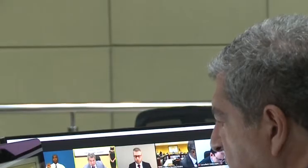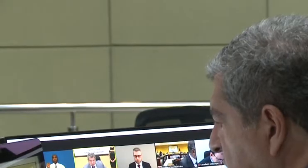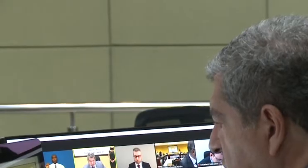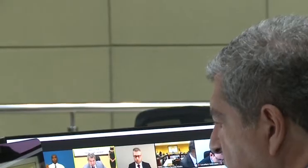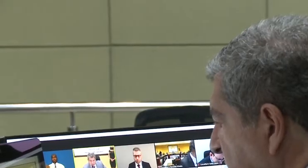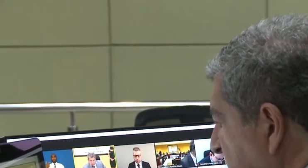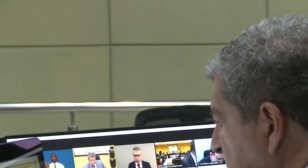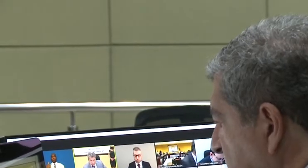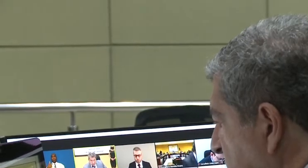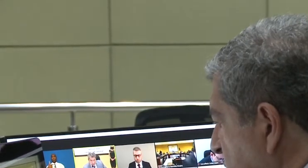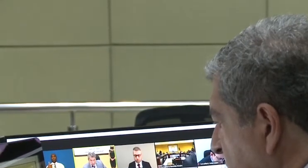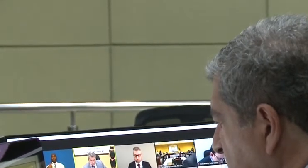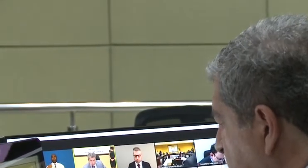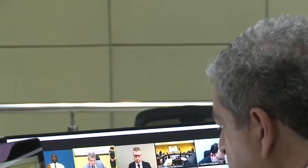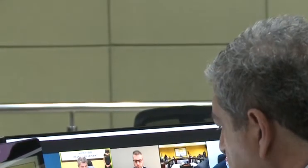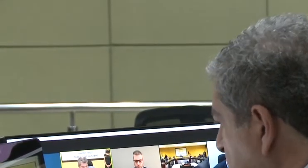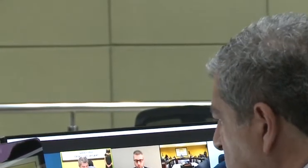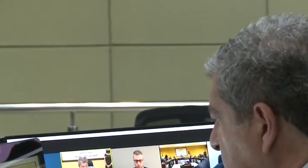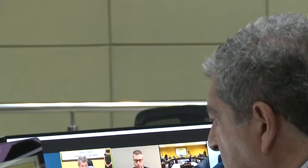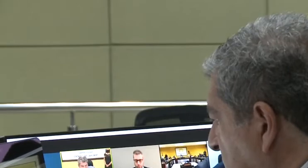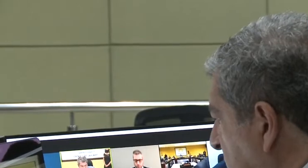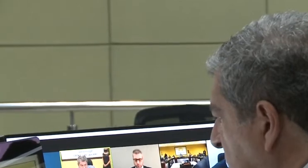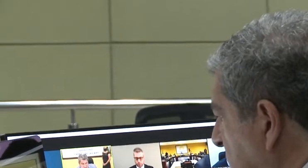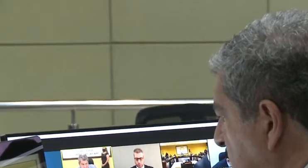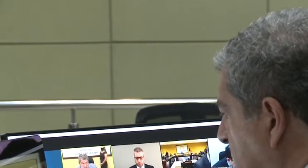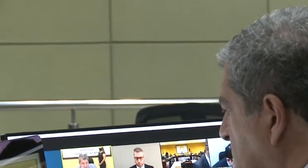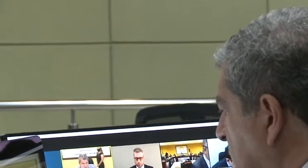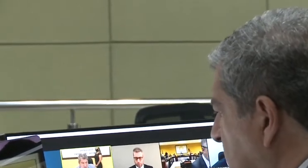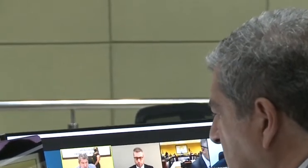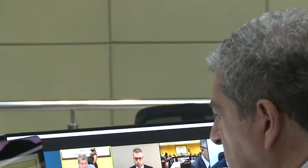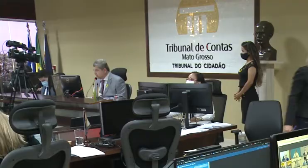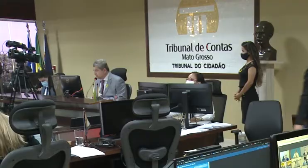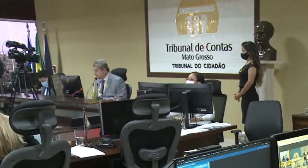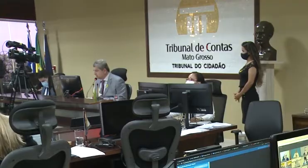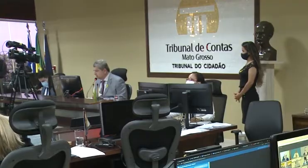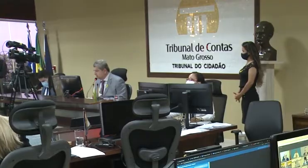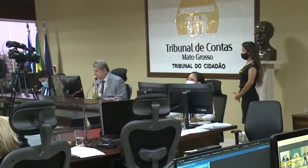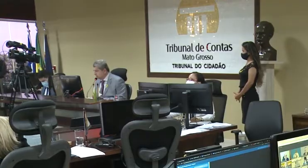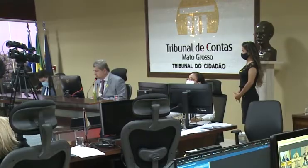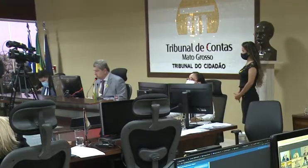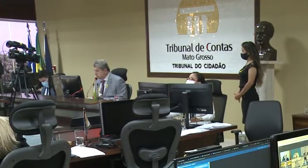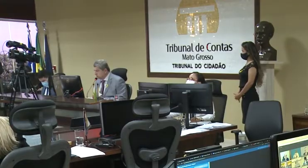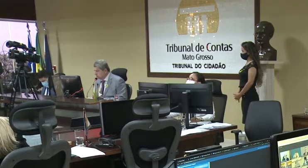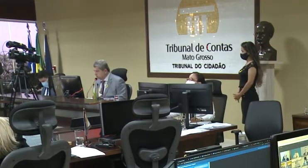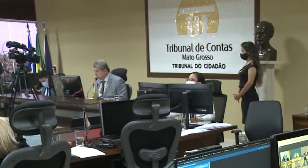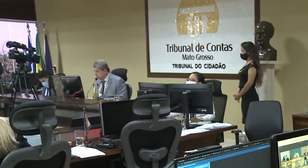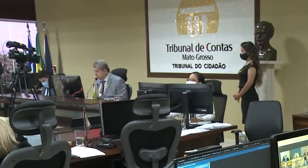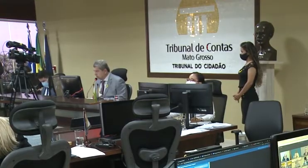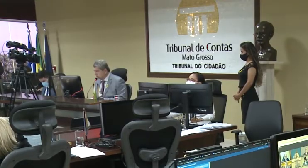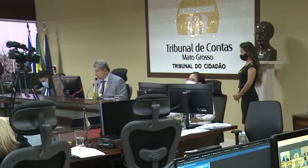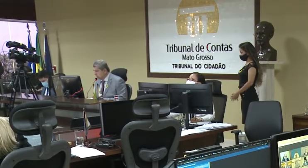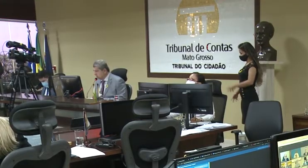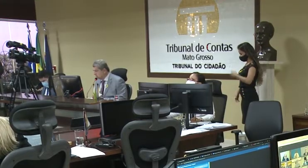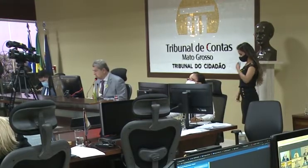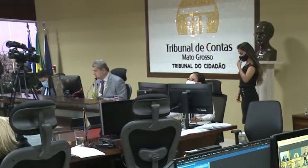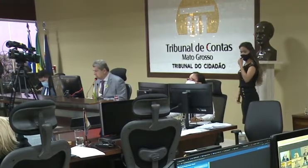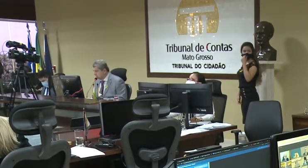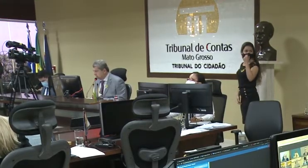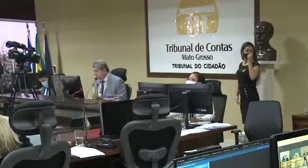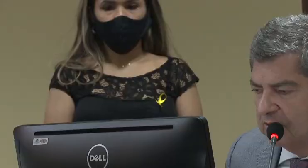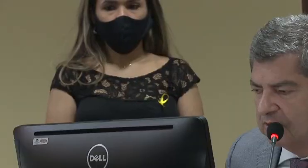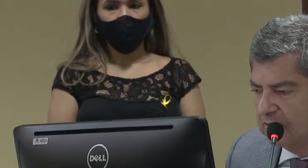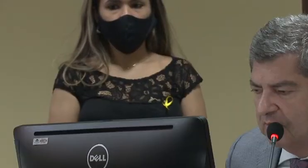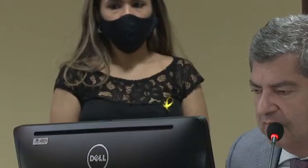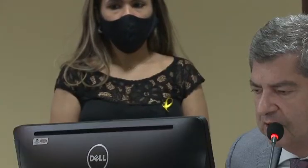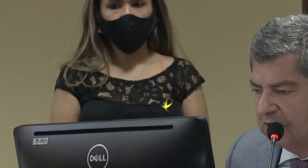60 dias o valor de 135 mil e quinhentos reais em valores atualizados além da aplicação